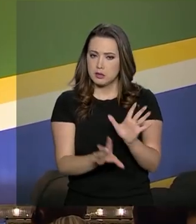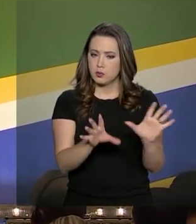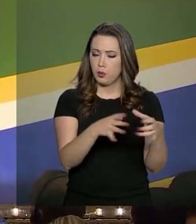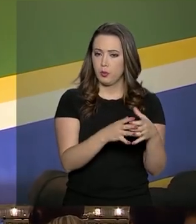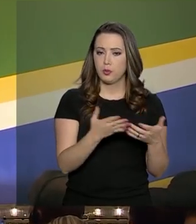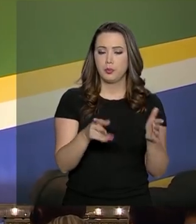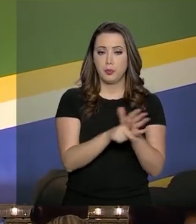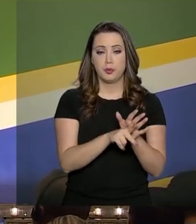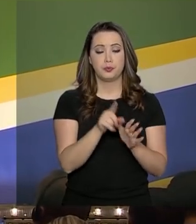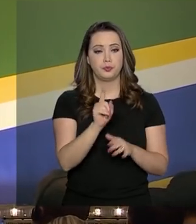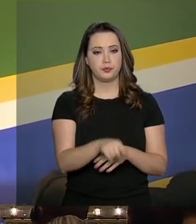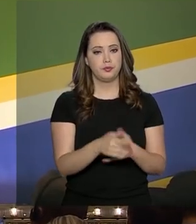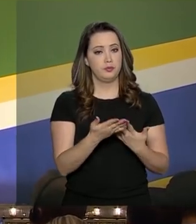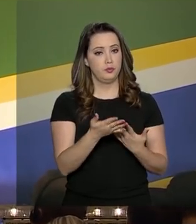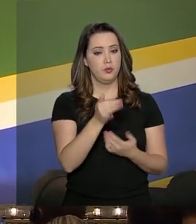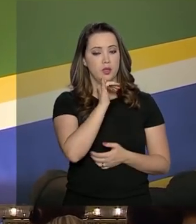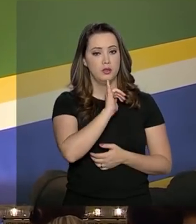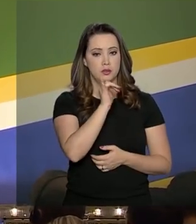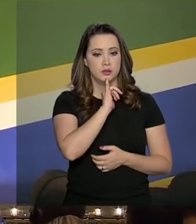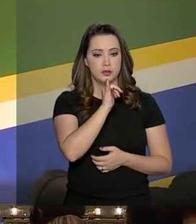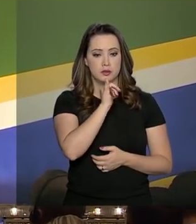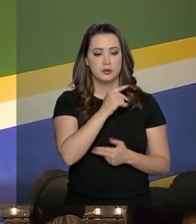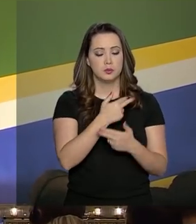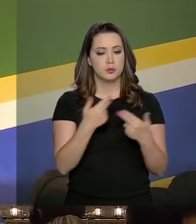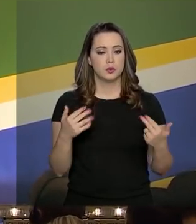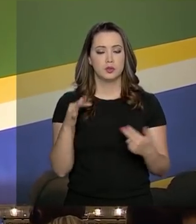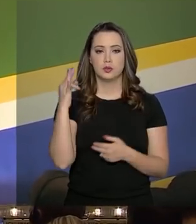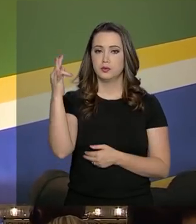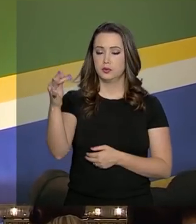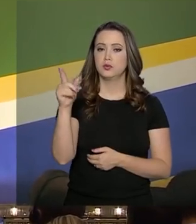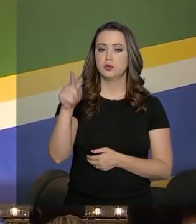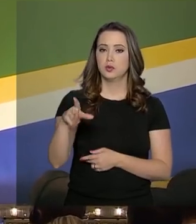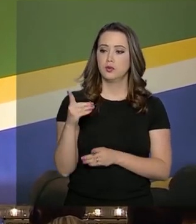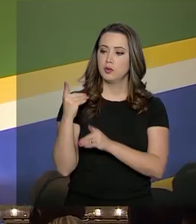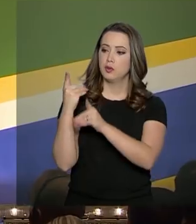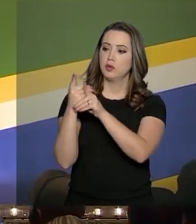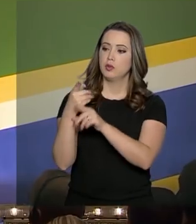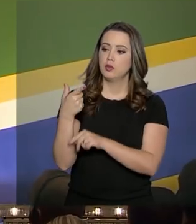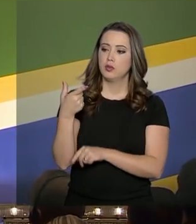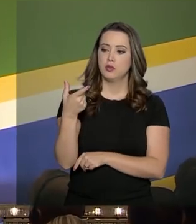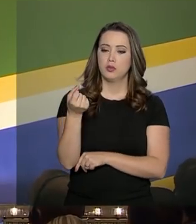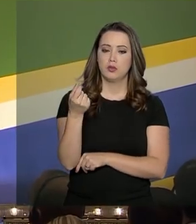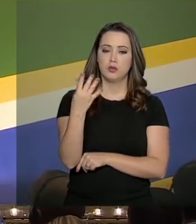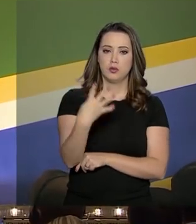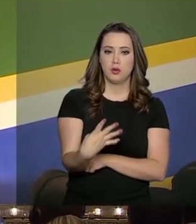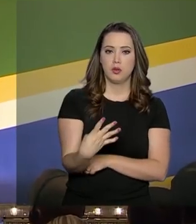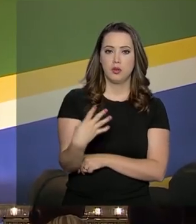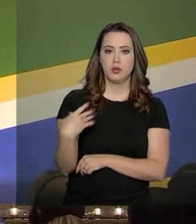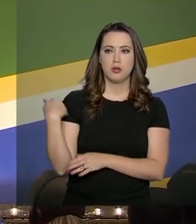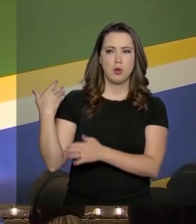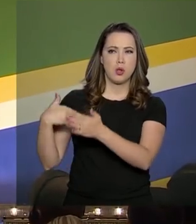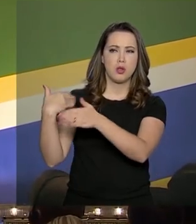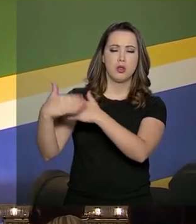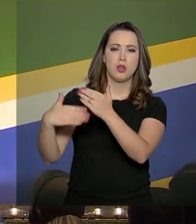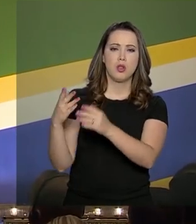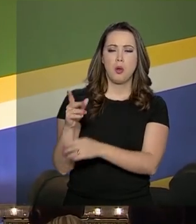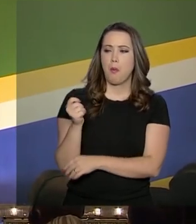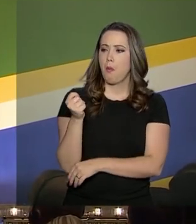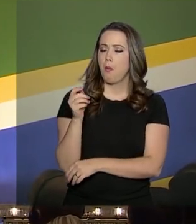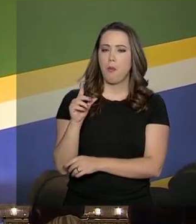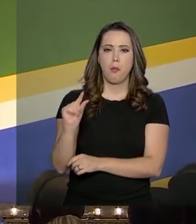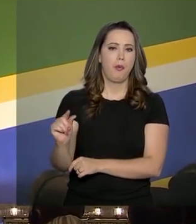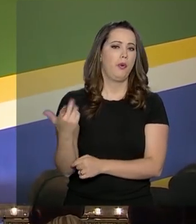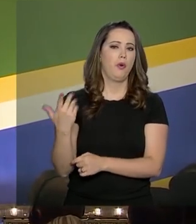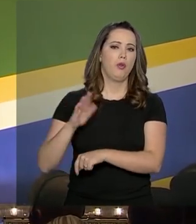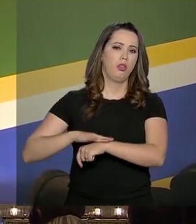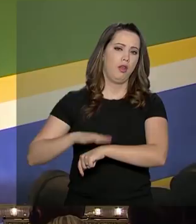área, como, por exemplo, o material do futuro, que foi descoberto em 2004, agora, há pouco tempo, todo mundo estava vivo